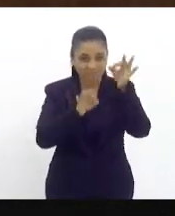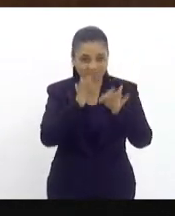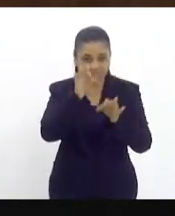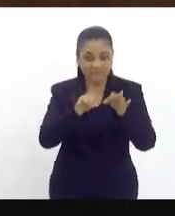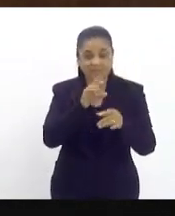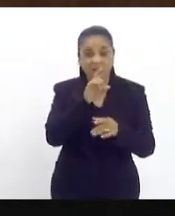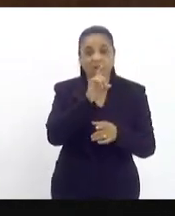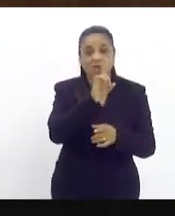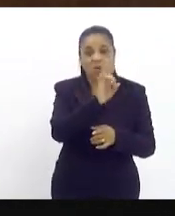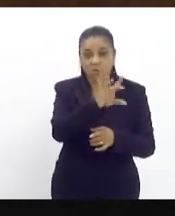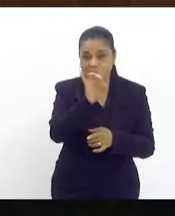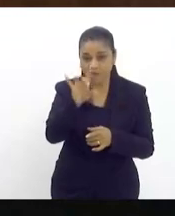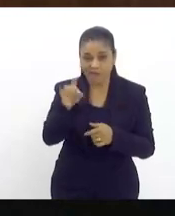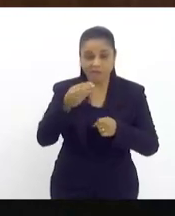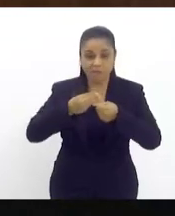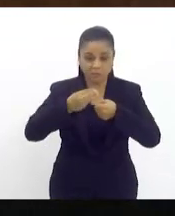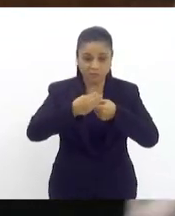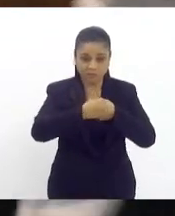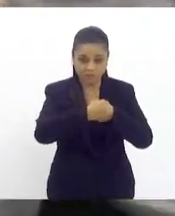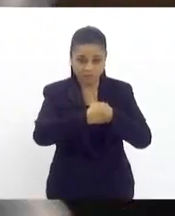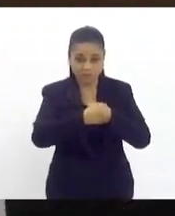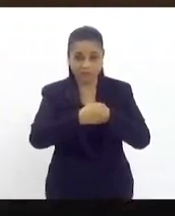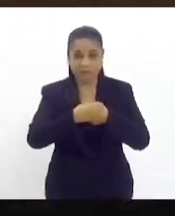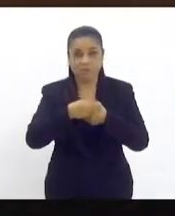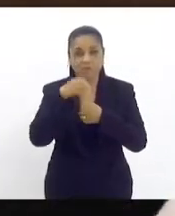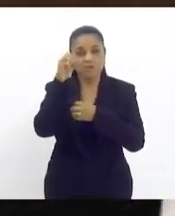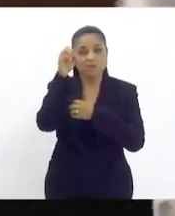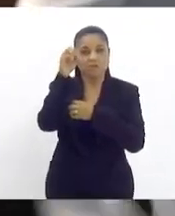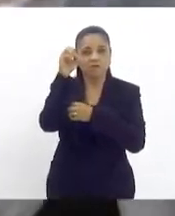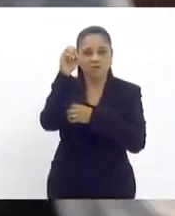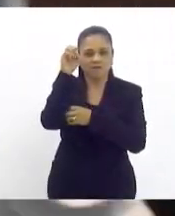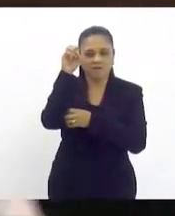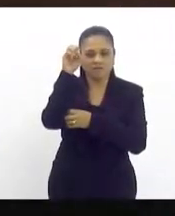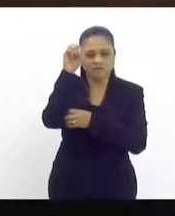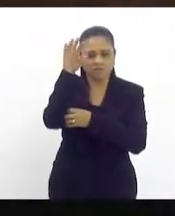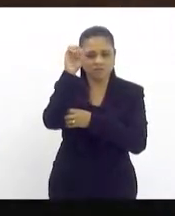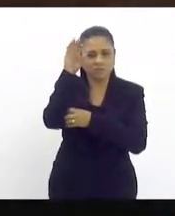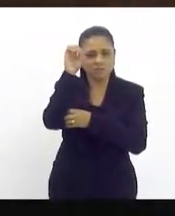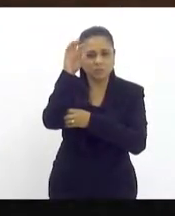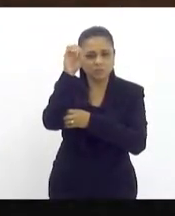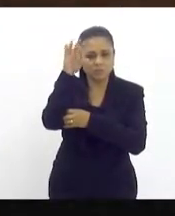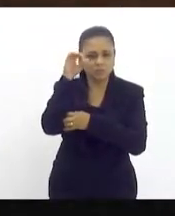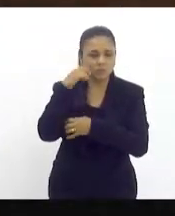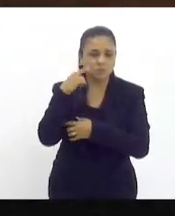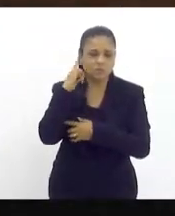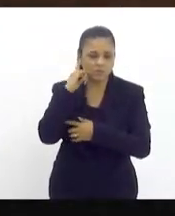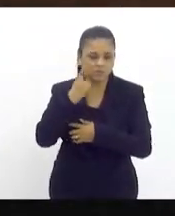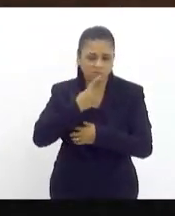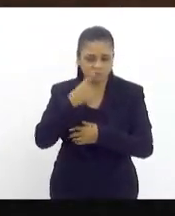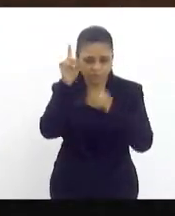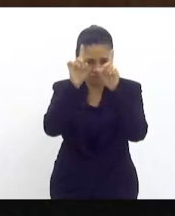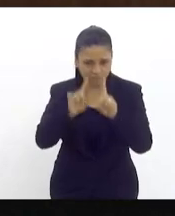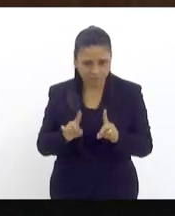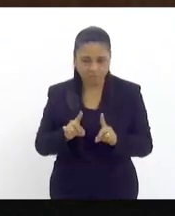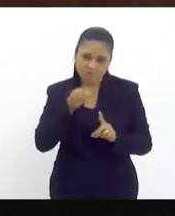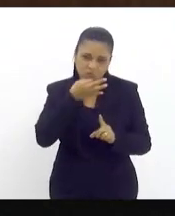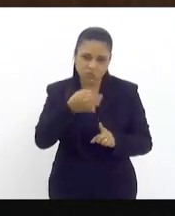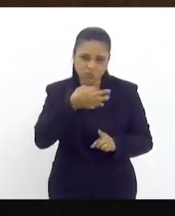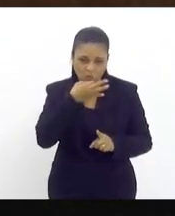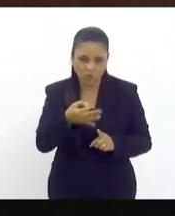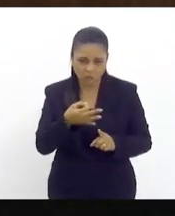município a respeito de dispositivos sonoros para deficientes auditivos e eu quero parabenizar Michele bianchinho